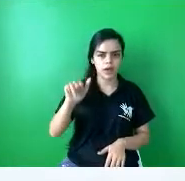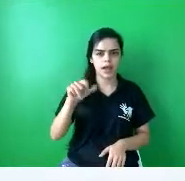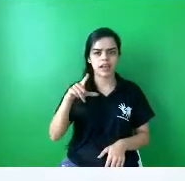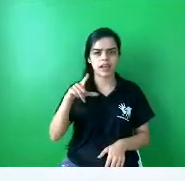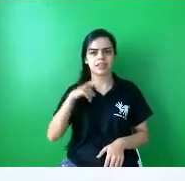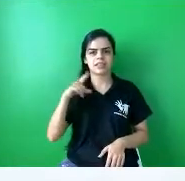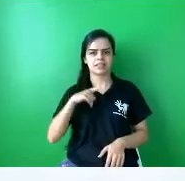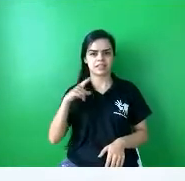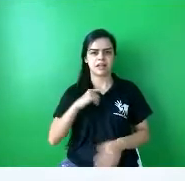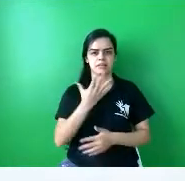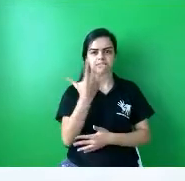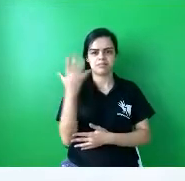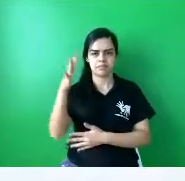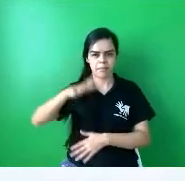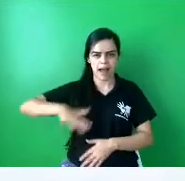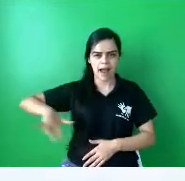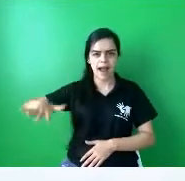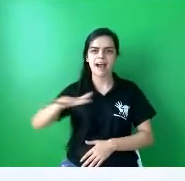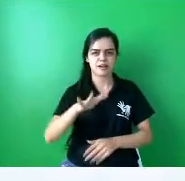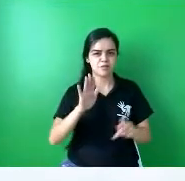um parque que está funcionando.